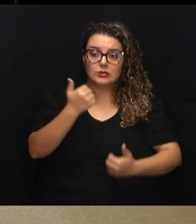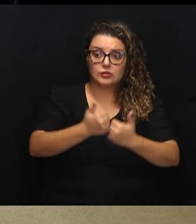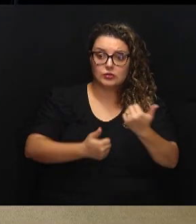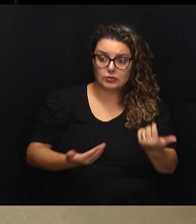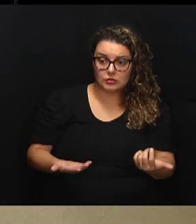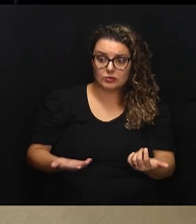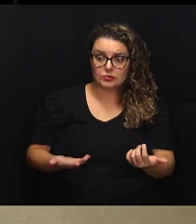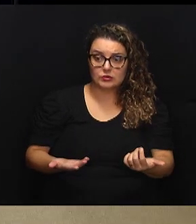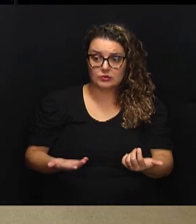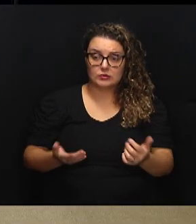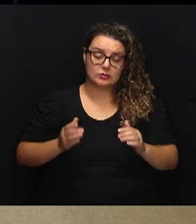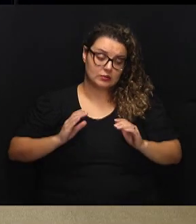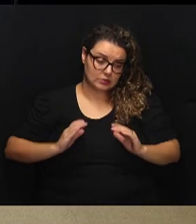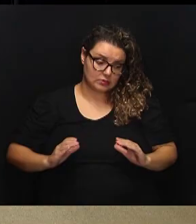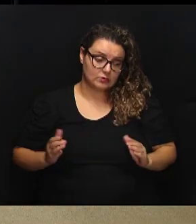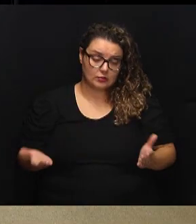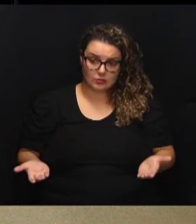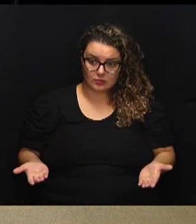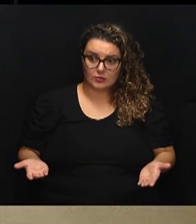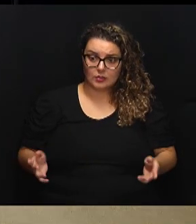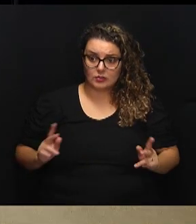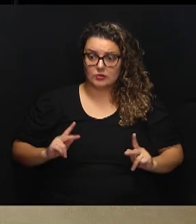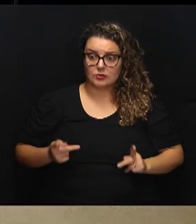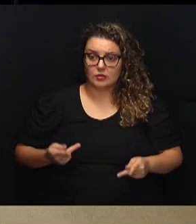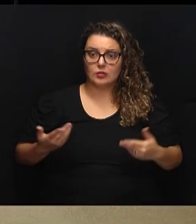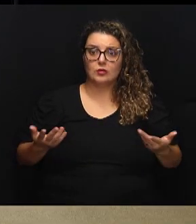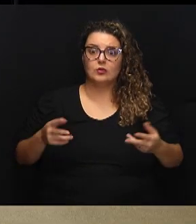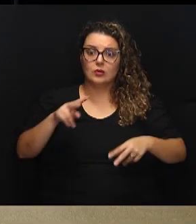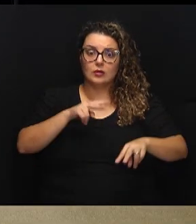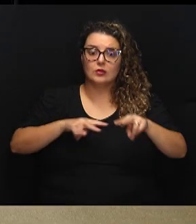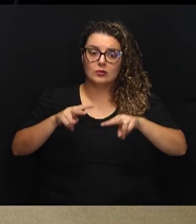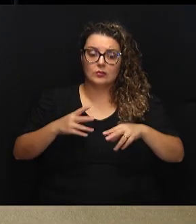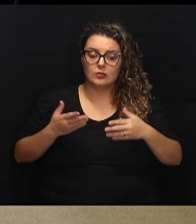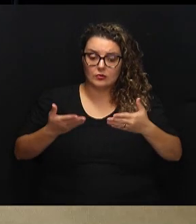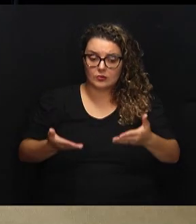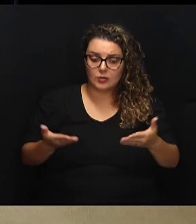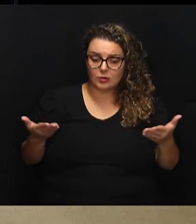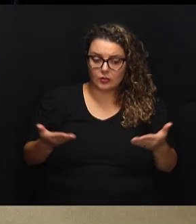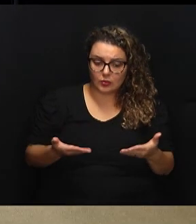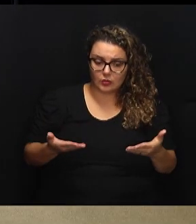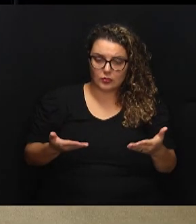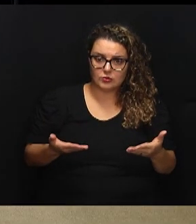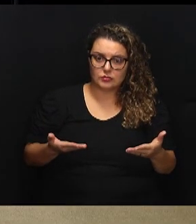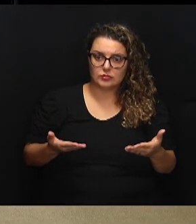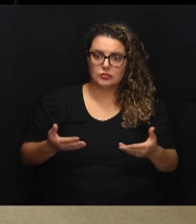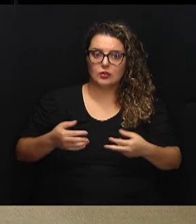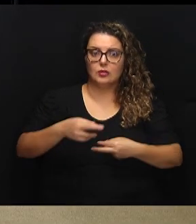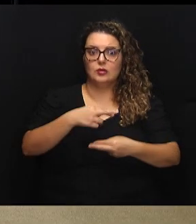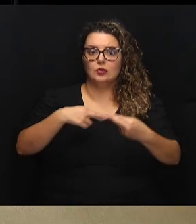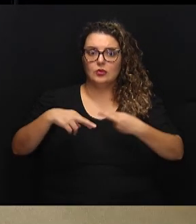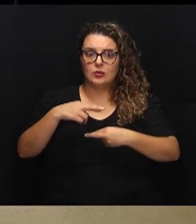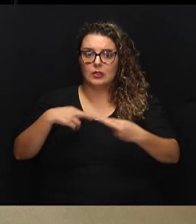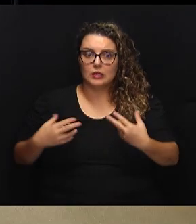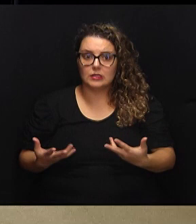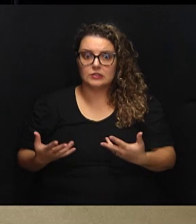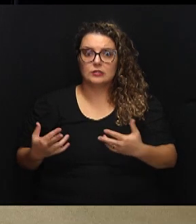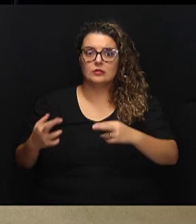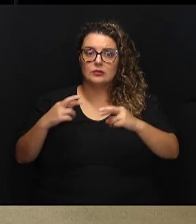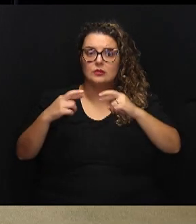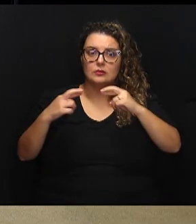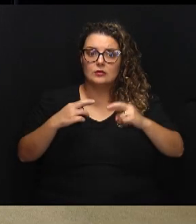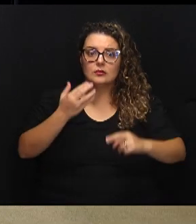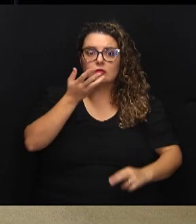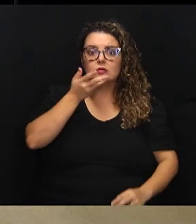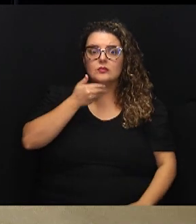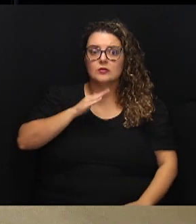né, e do comportamento do ser humano, qual a visão que você traz para a gente hoje, referente à análise da